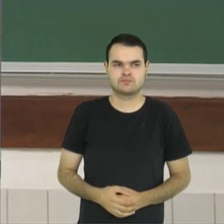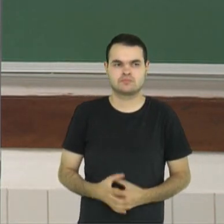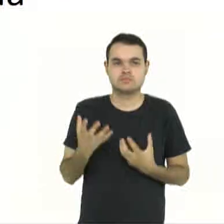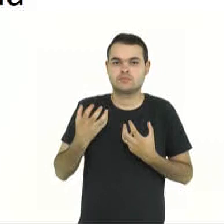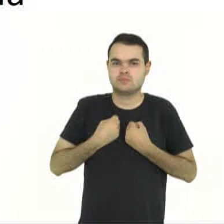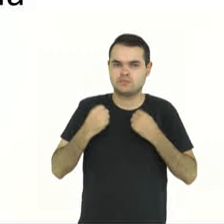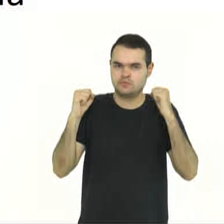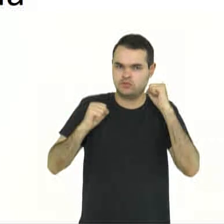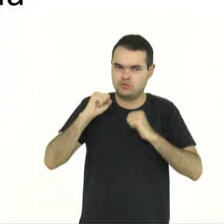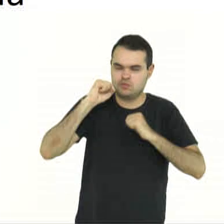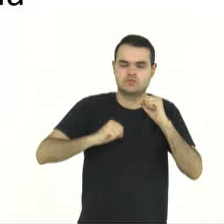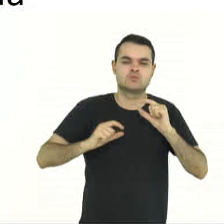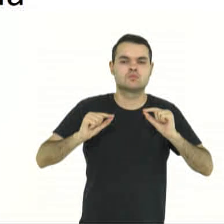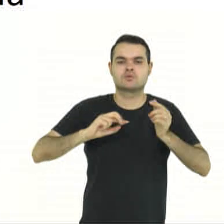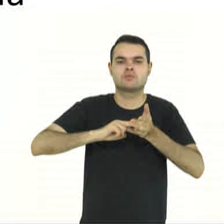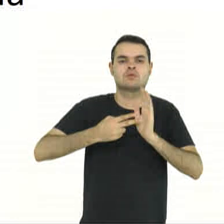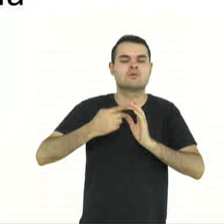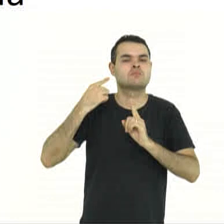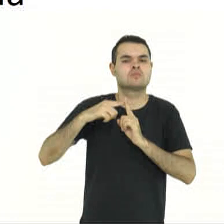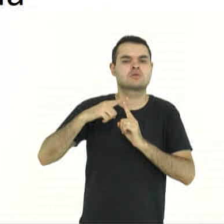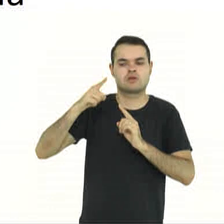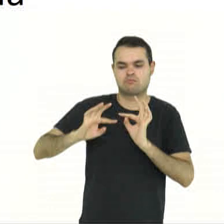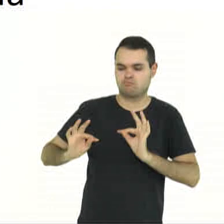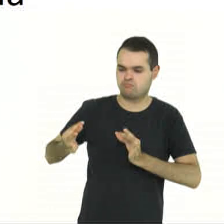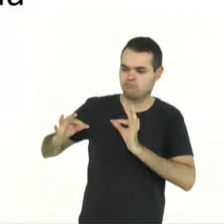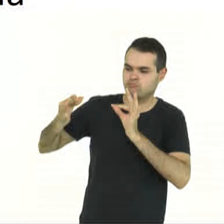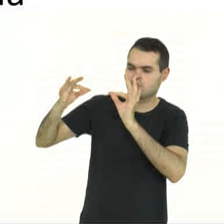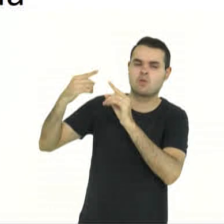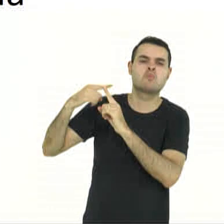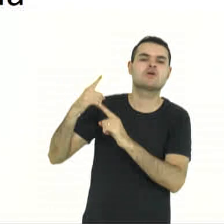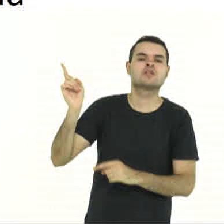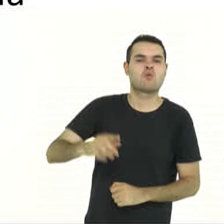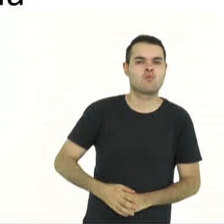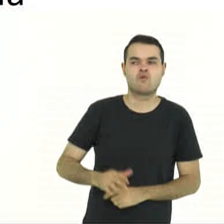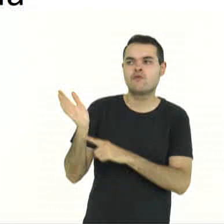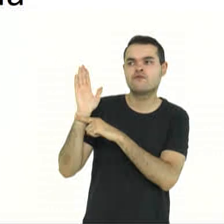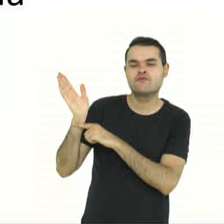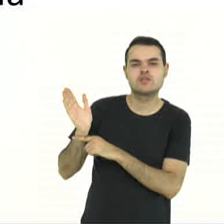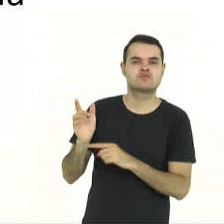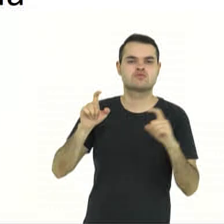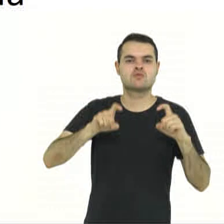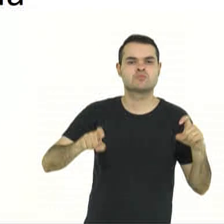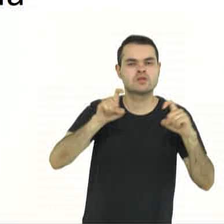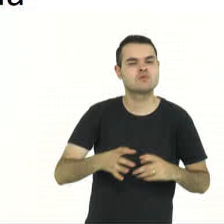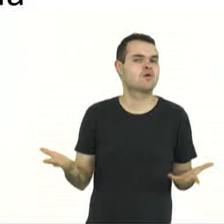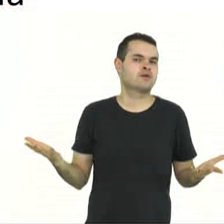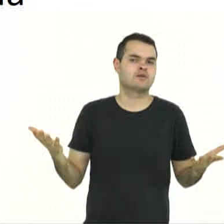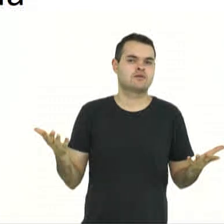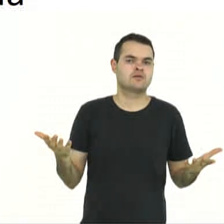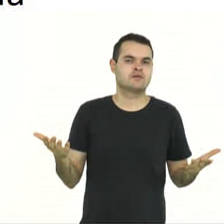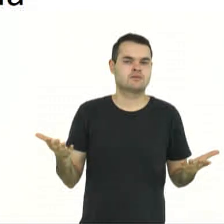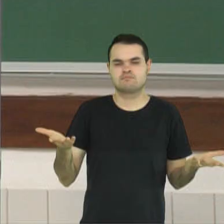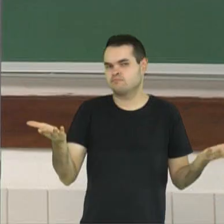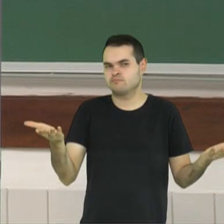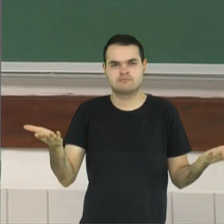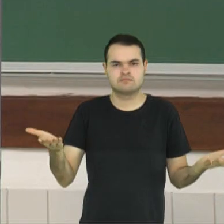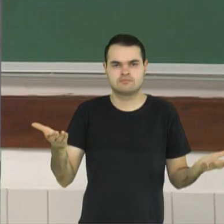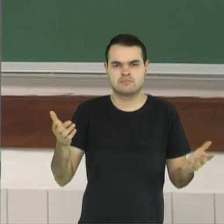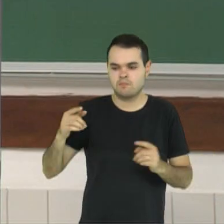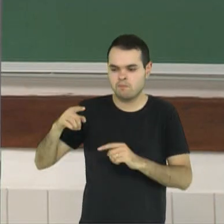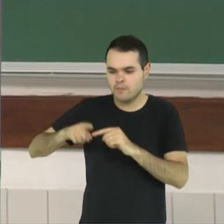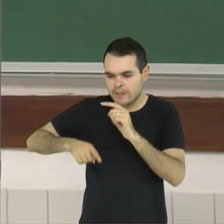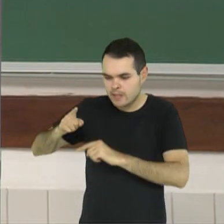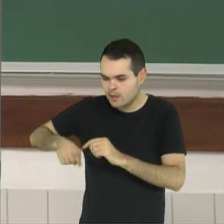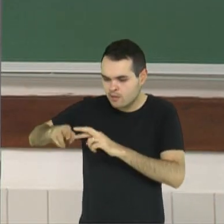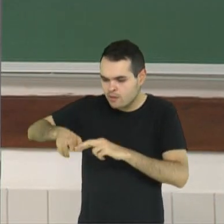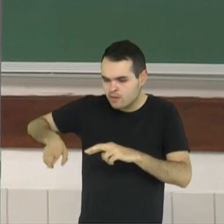Assimilação da industrialização. E por que não usar tecnologia? Por que não usar o vídeo? Por que não usar o computador? Por que não usar material reciclado? Por que